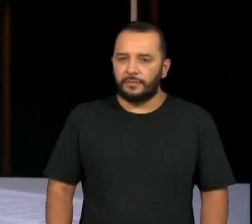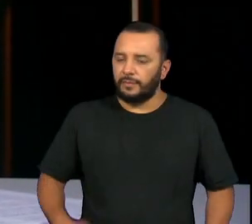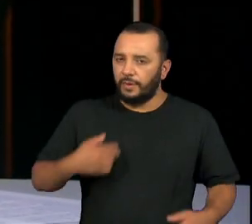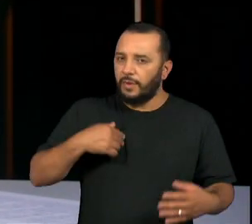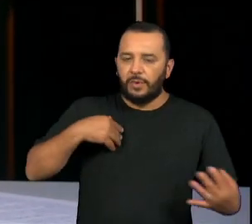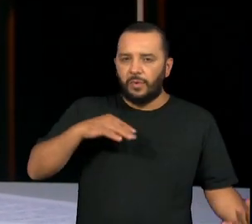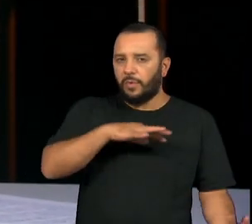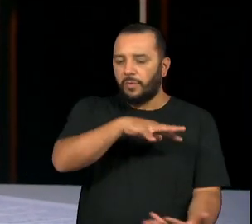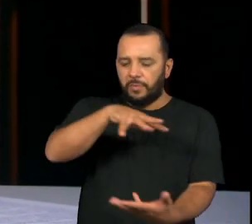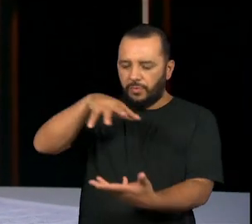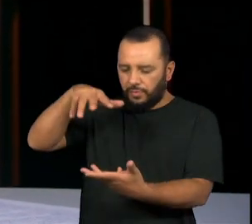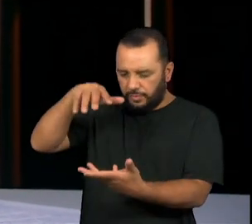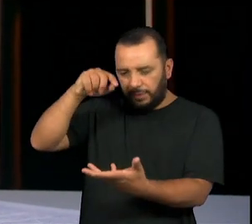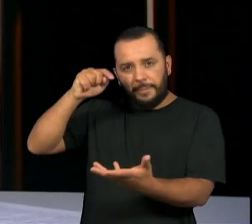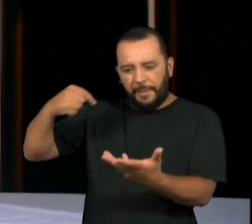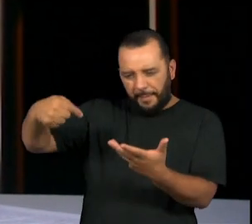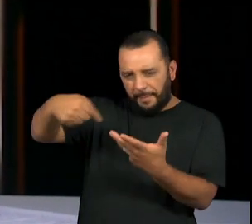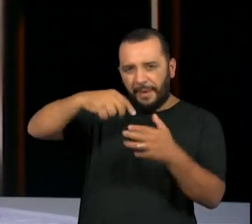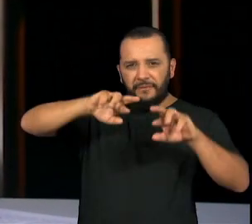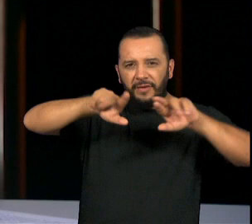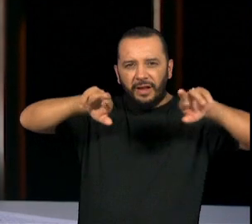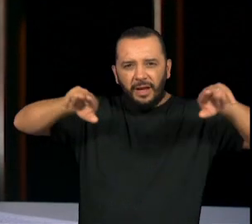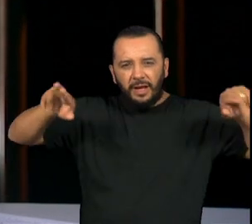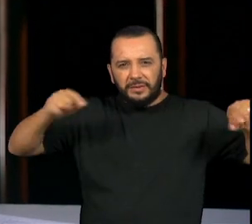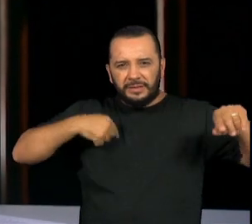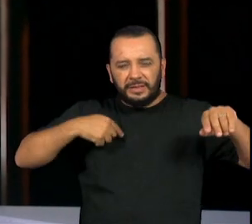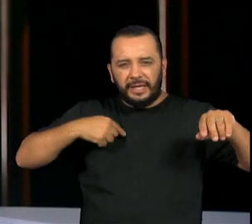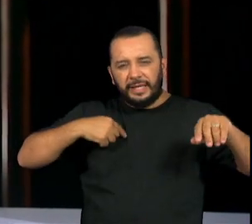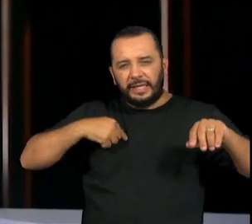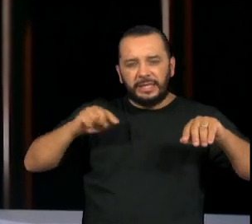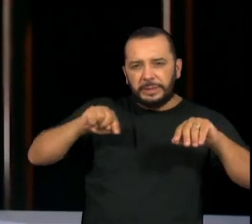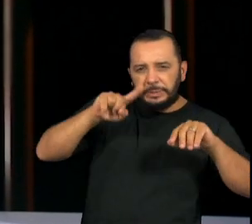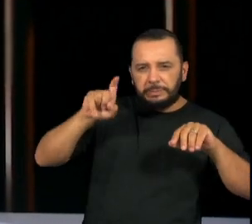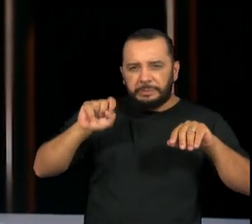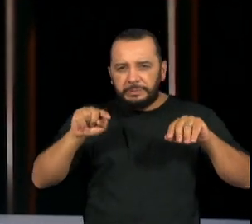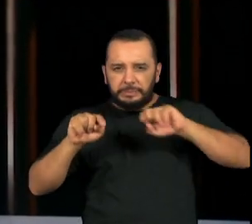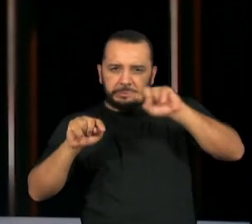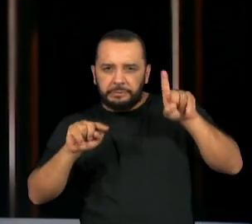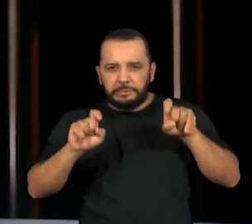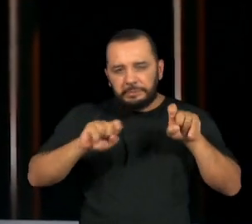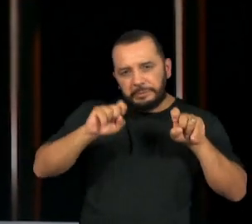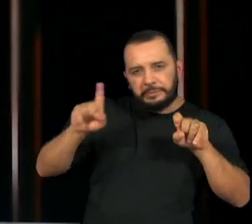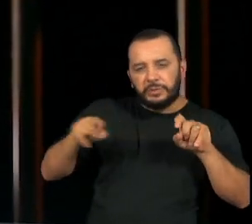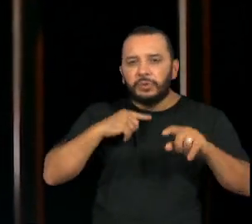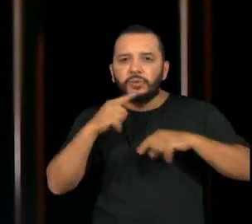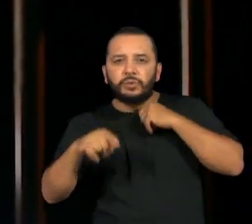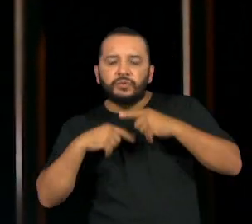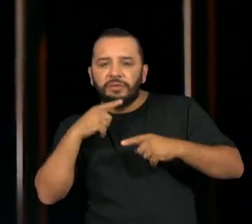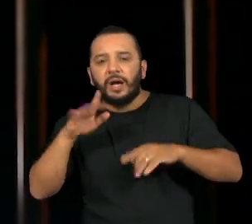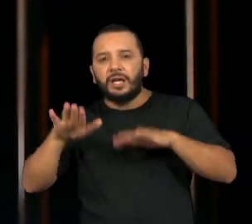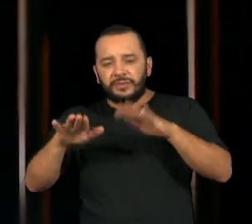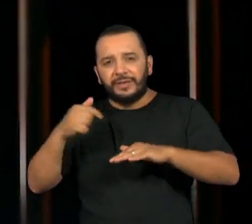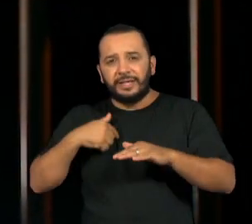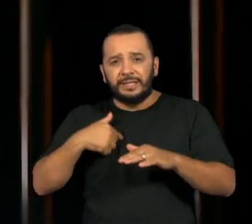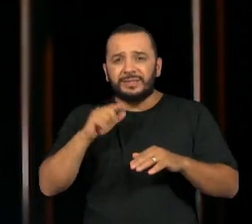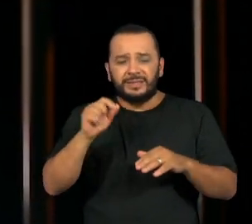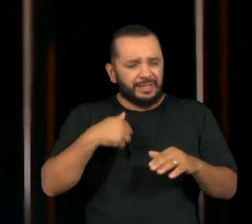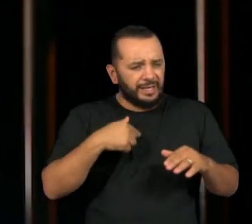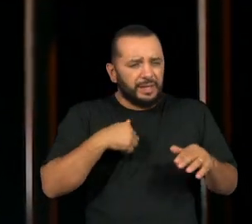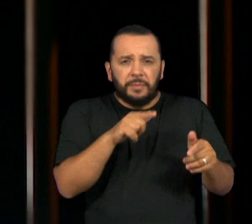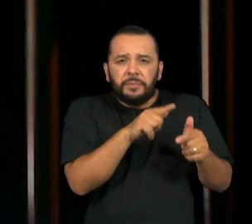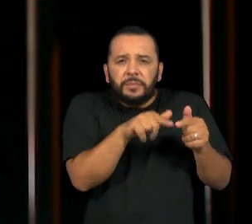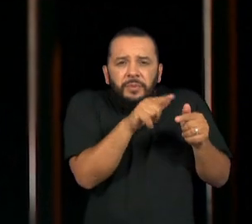mundo é tão variado, tanta exclamação, que às vezes não se nota que é constante que uma banalidade gere uma canção